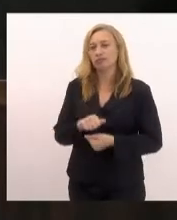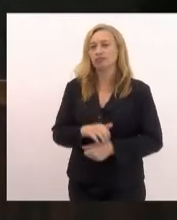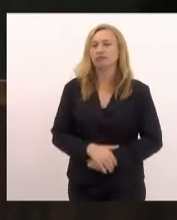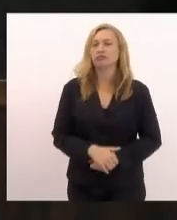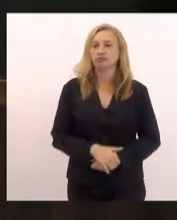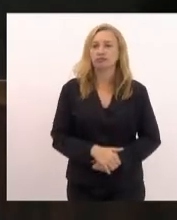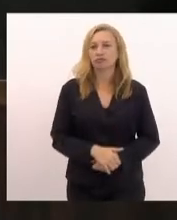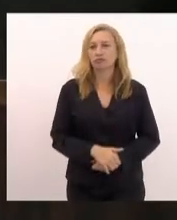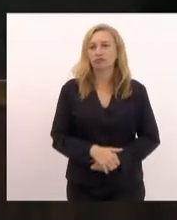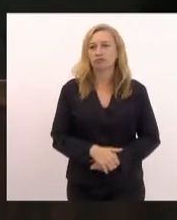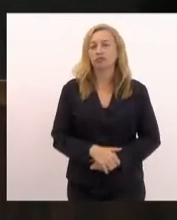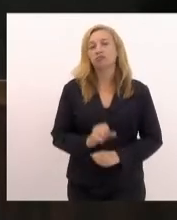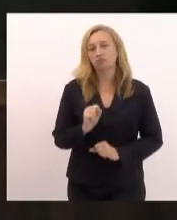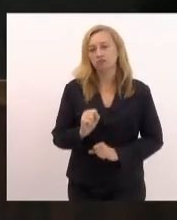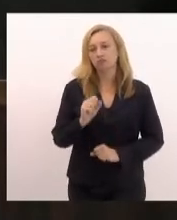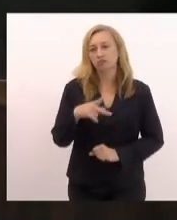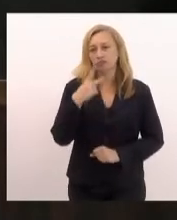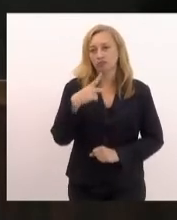citar aqui